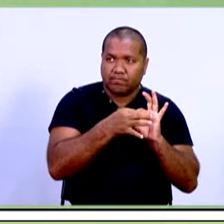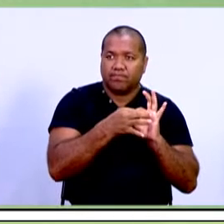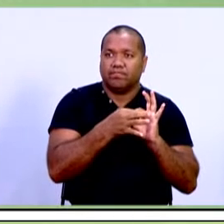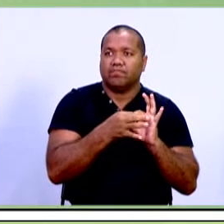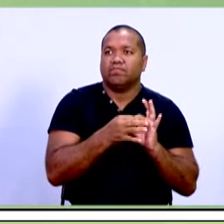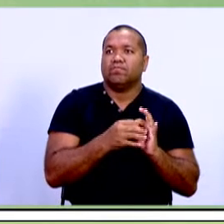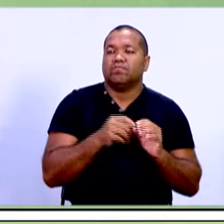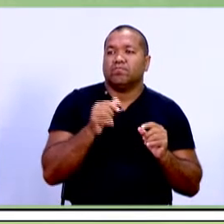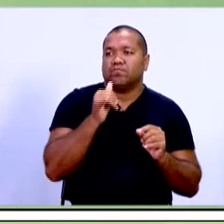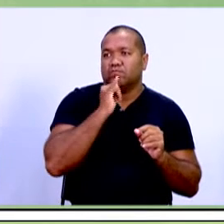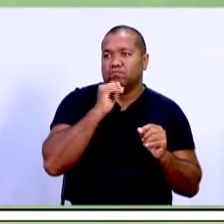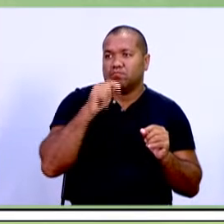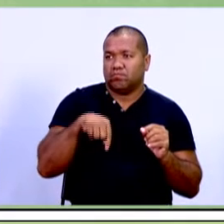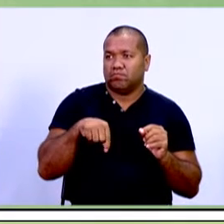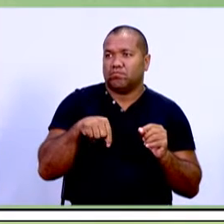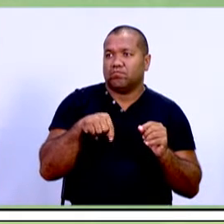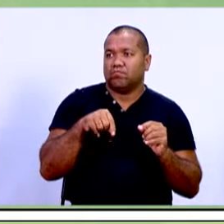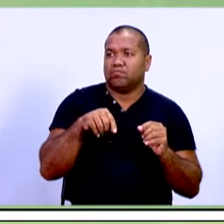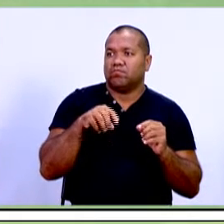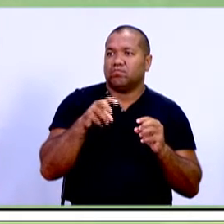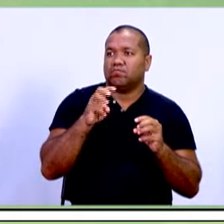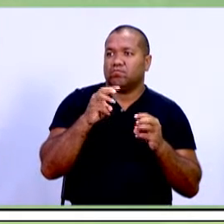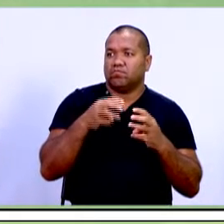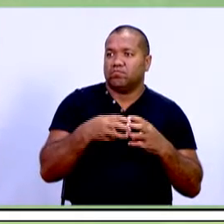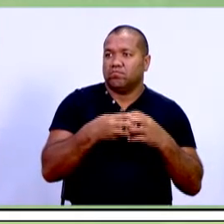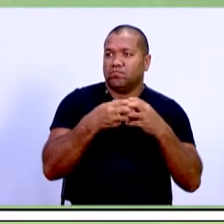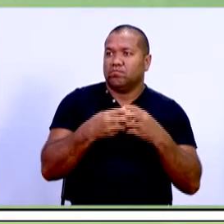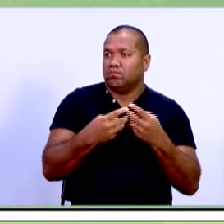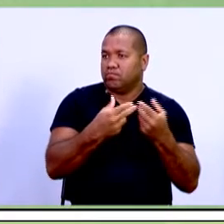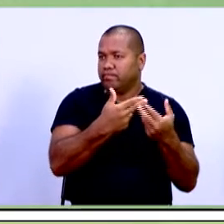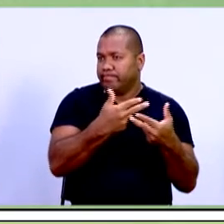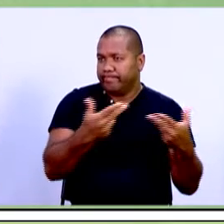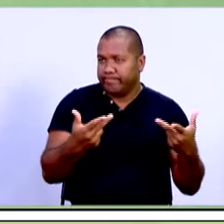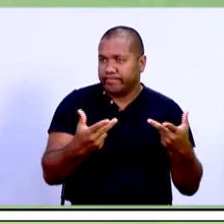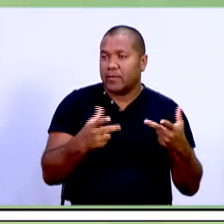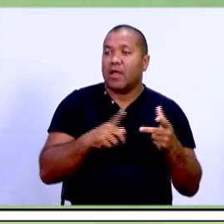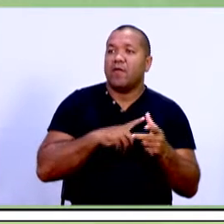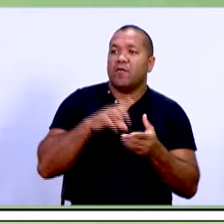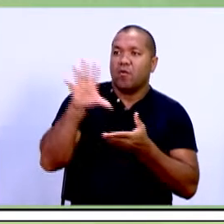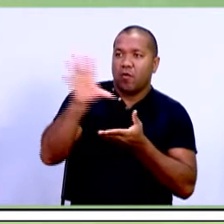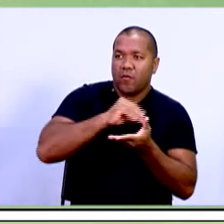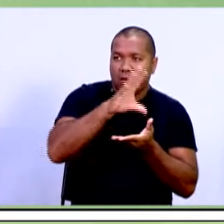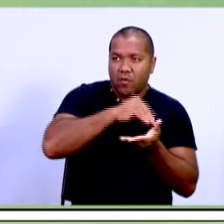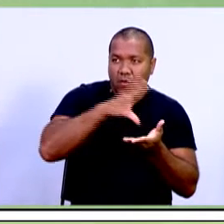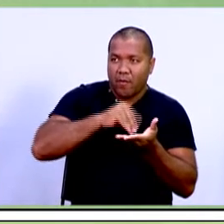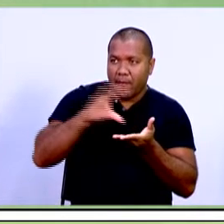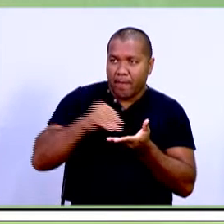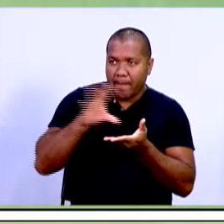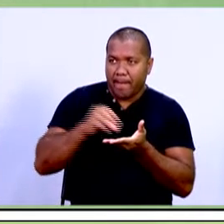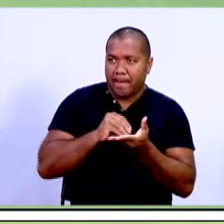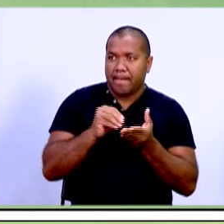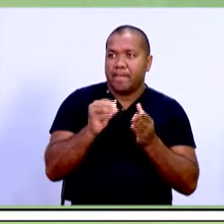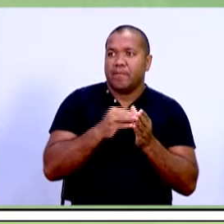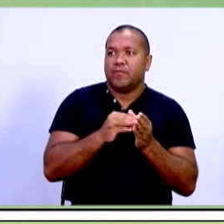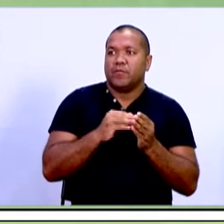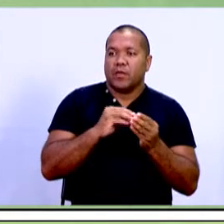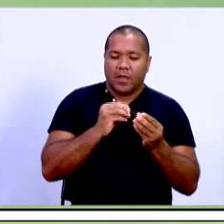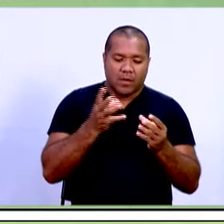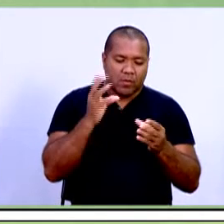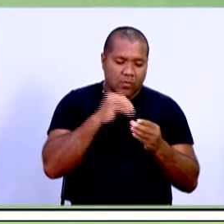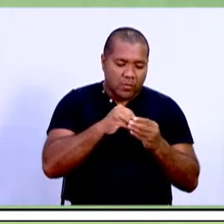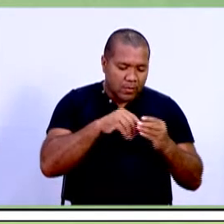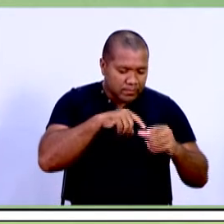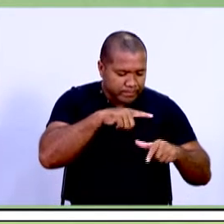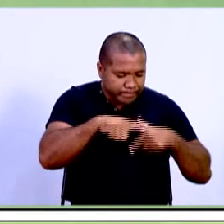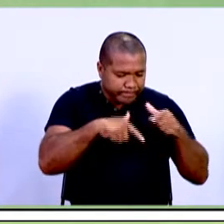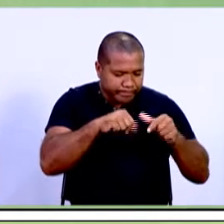vários sistemas. Então, é feita a coleta de dados desses sistemas. Esse dado é extraído, ele é